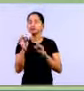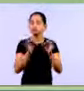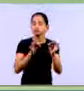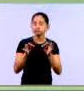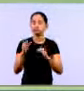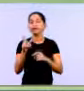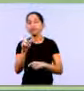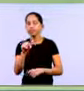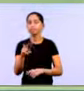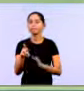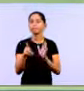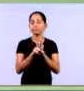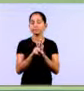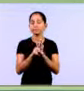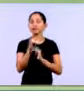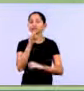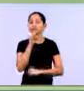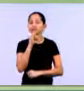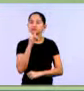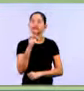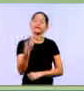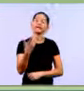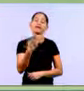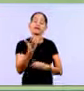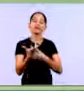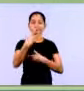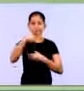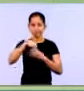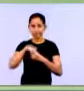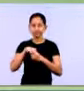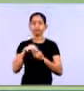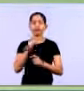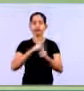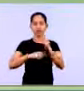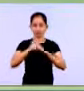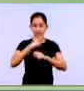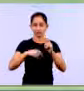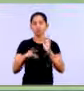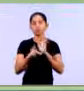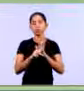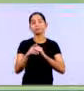atividade da autoridade administrativa,